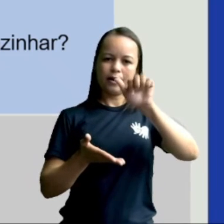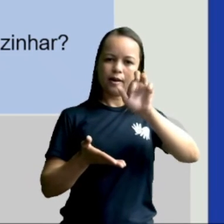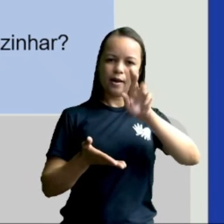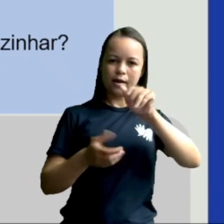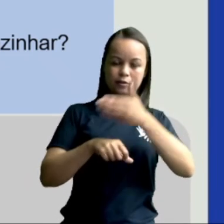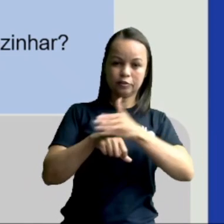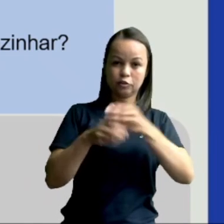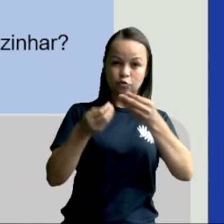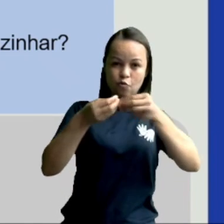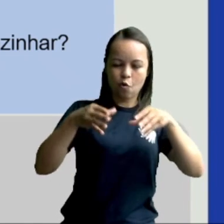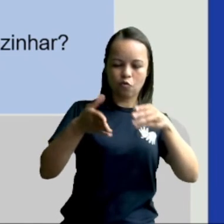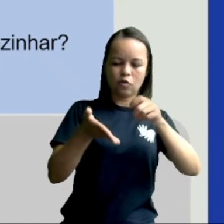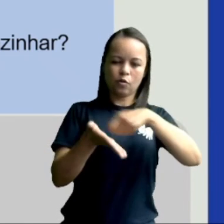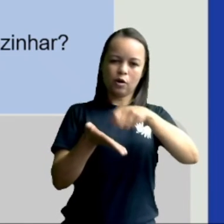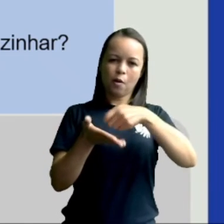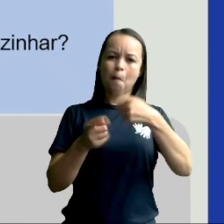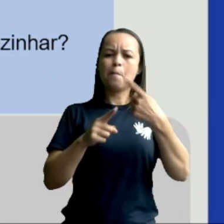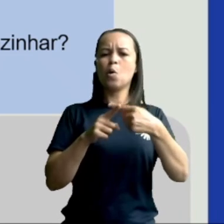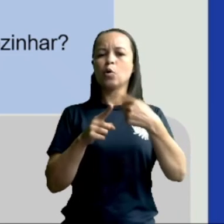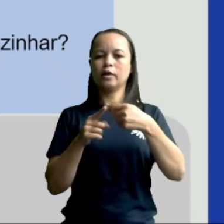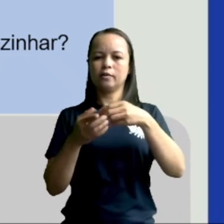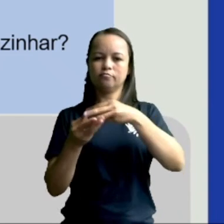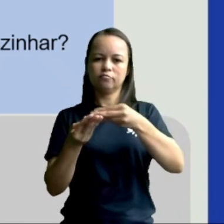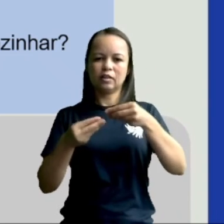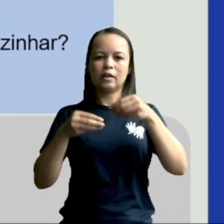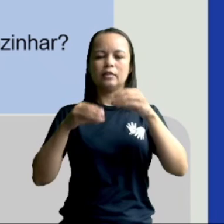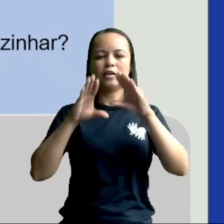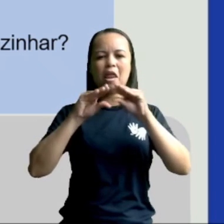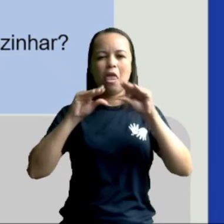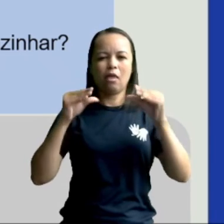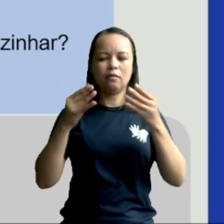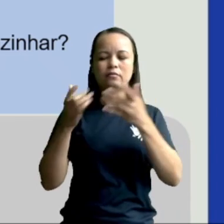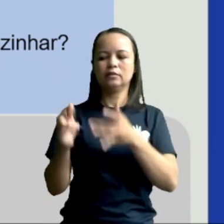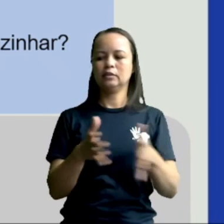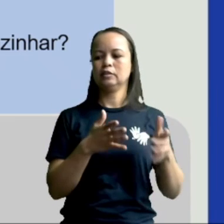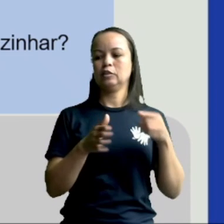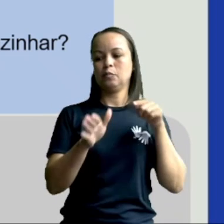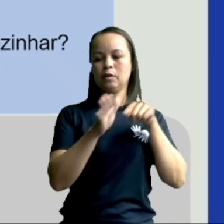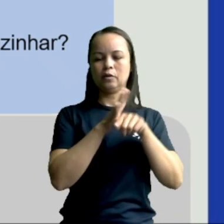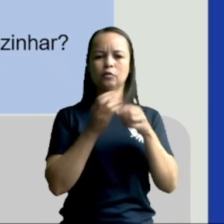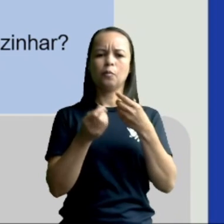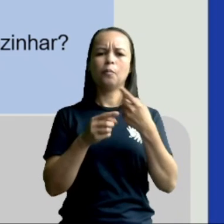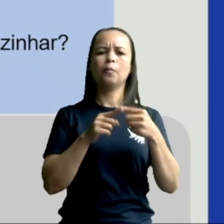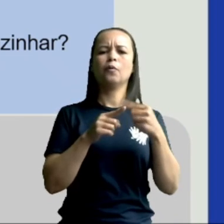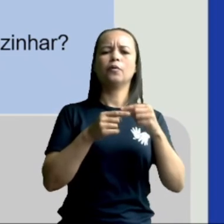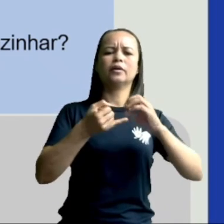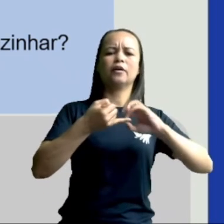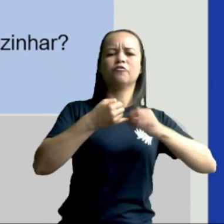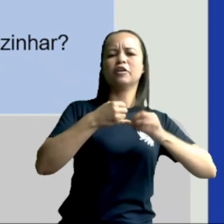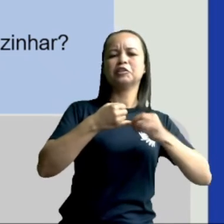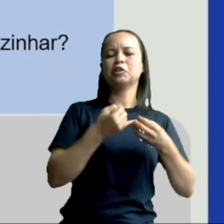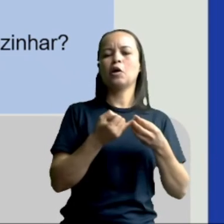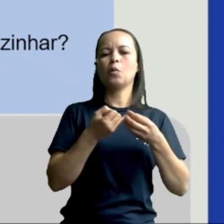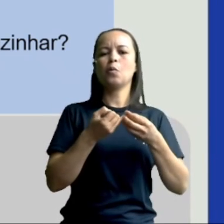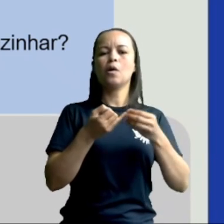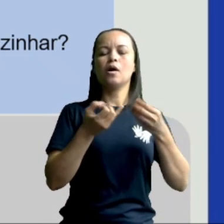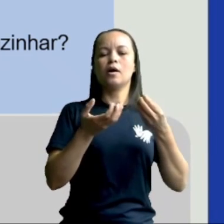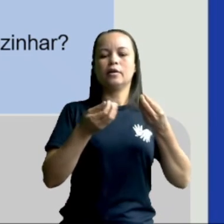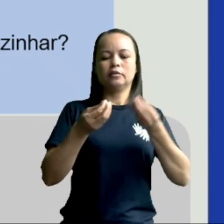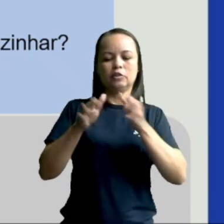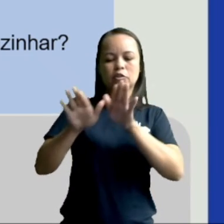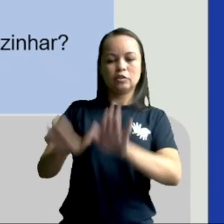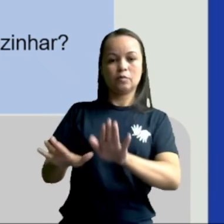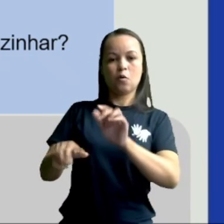E um pouquinho mais de ciência, nós tentamos responder a pergunta por que precisamos deixar o feijão de molho antes de cozinhar, que